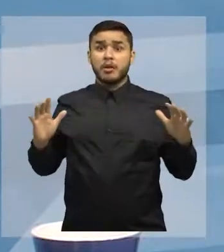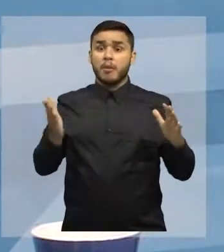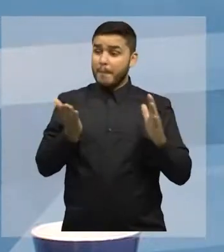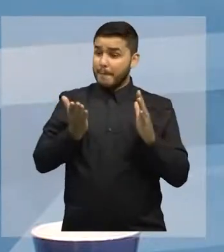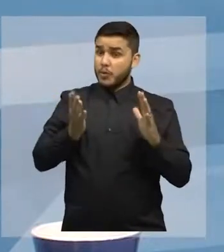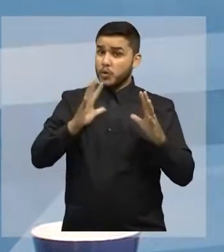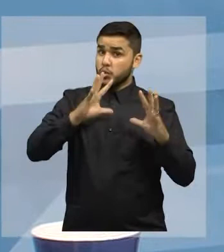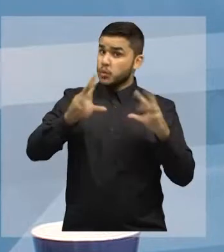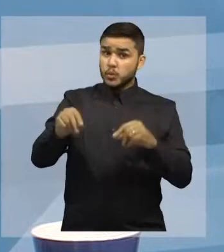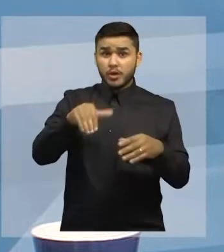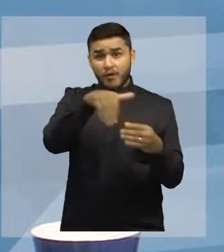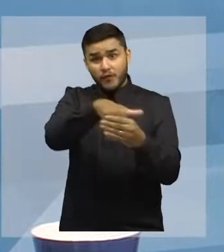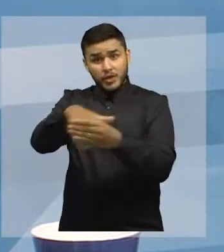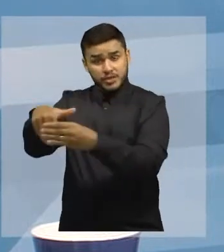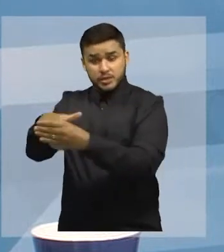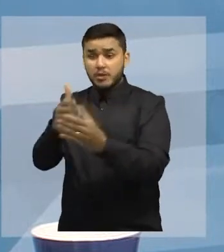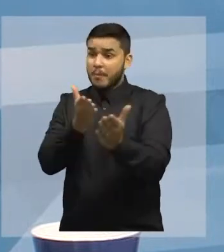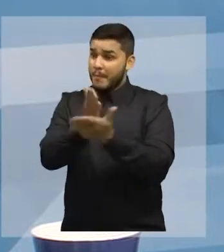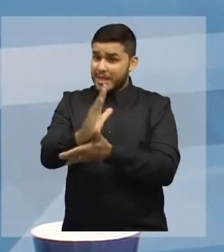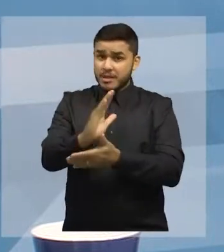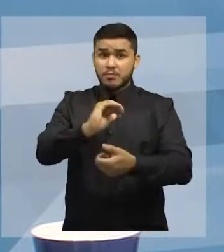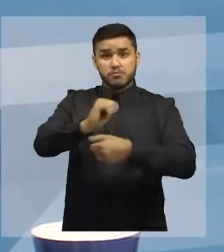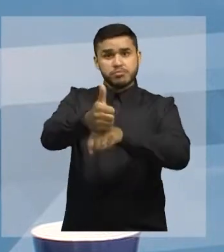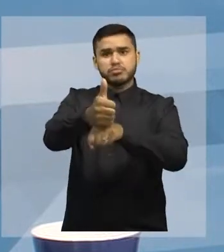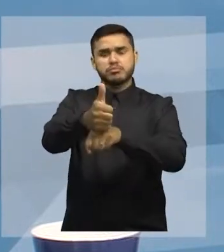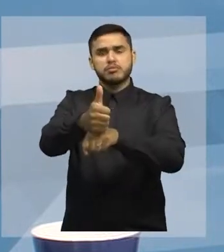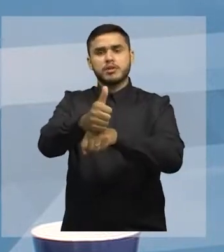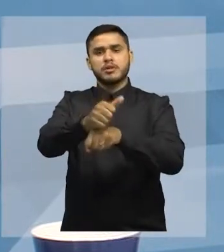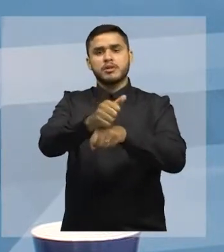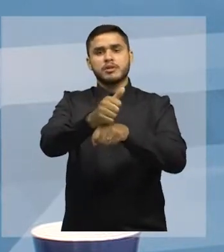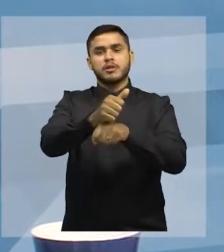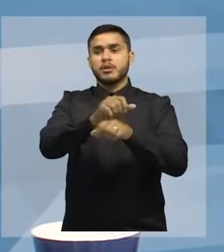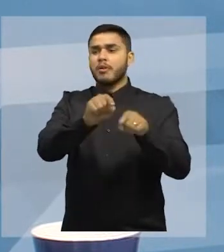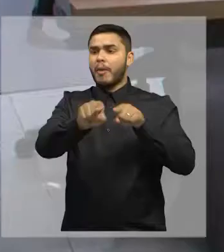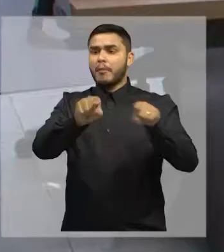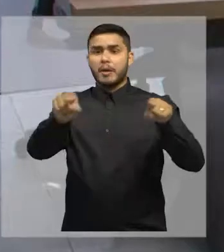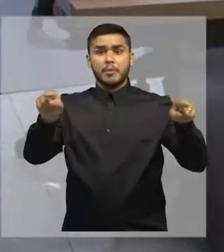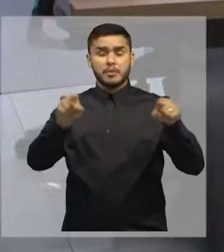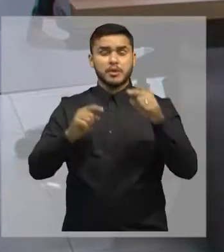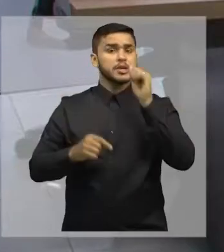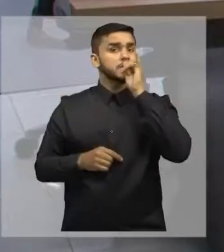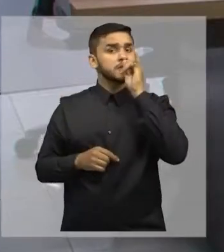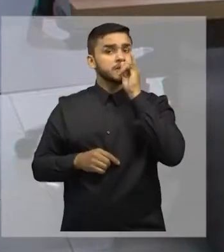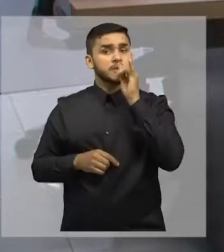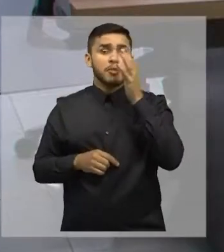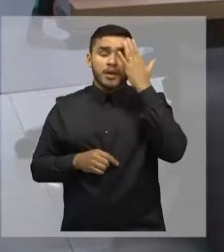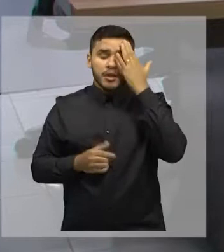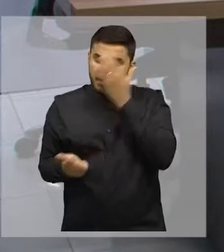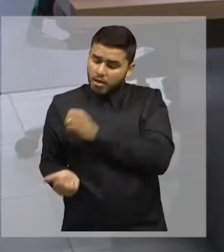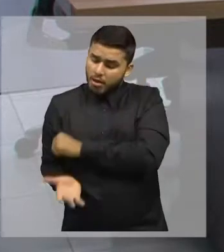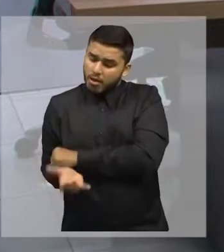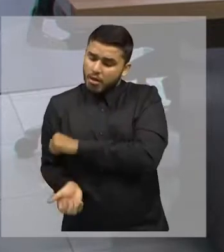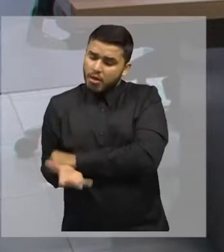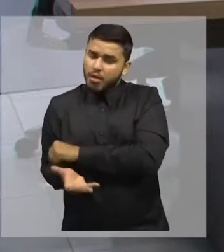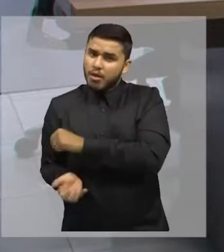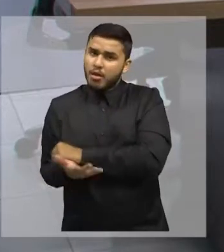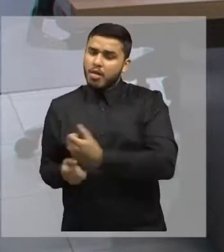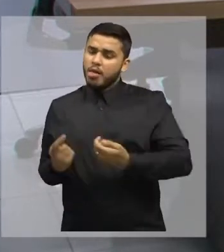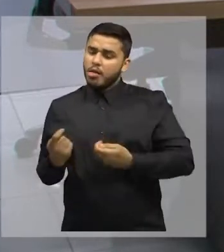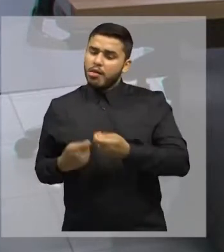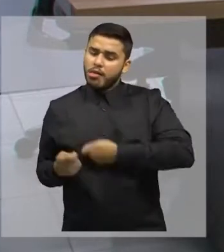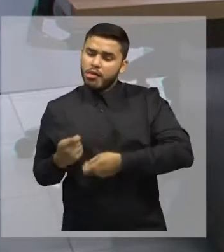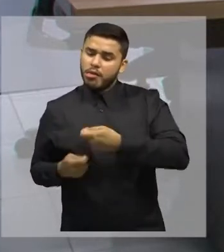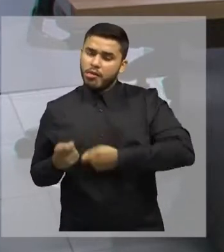toda, ela de certa forma, às vezes, tirando o toma lá da cá, quer dizer, a troca por